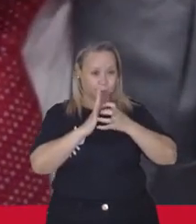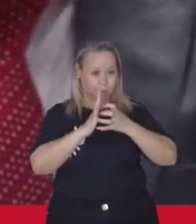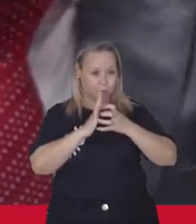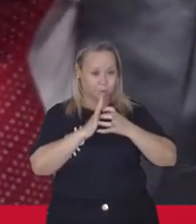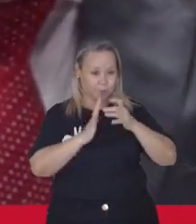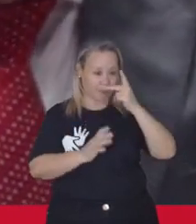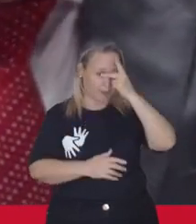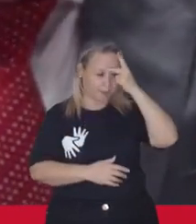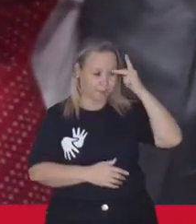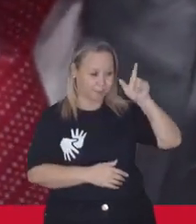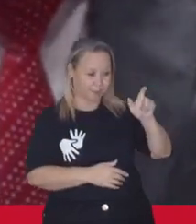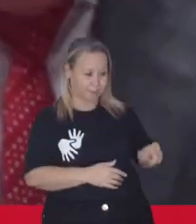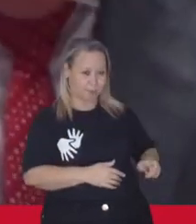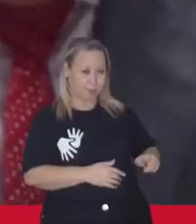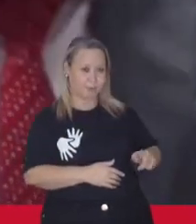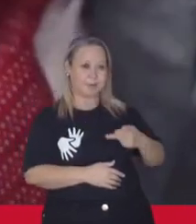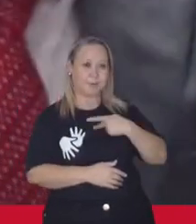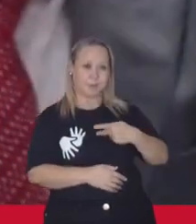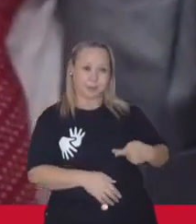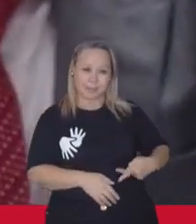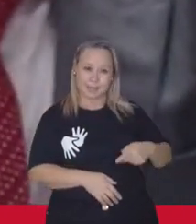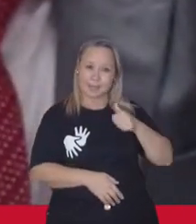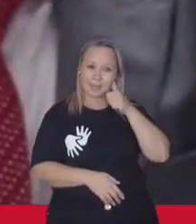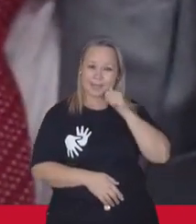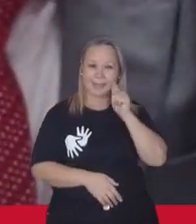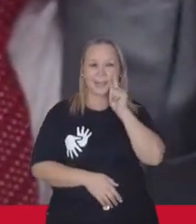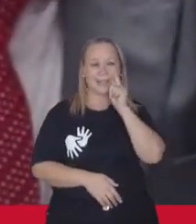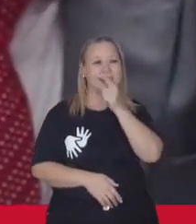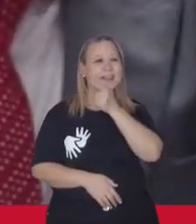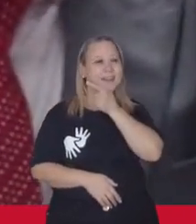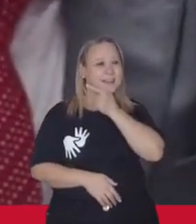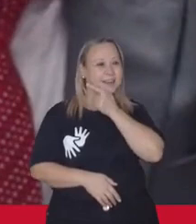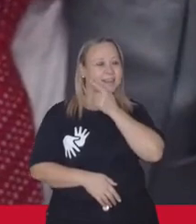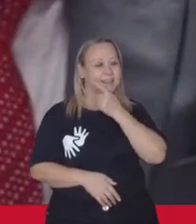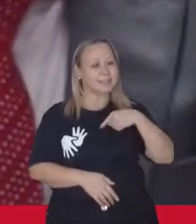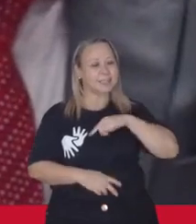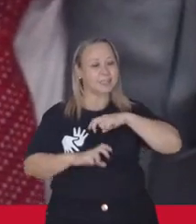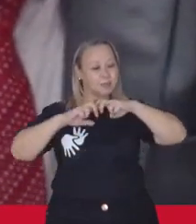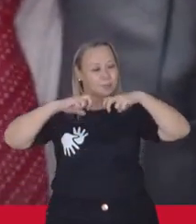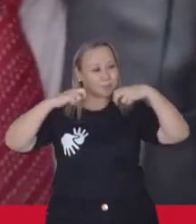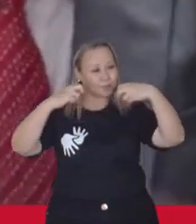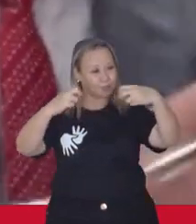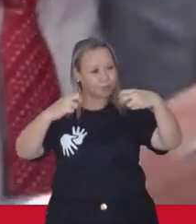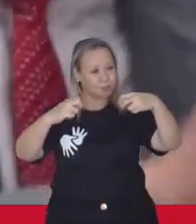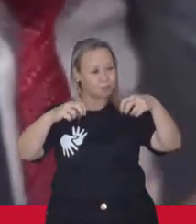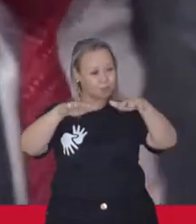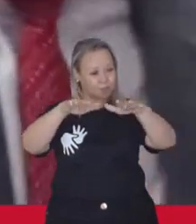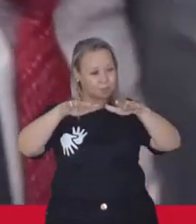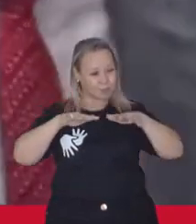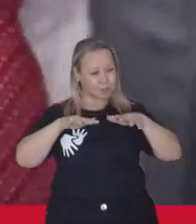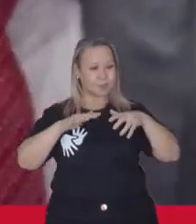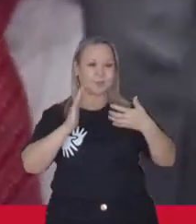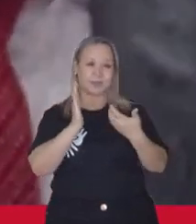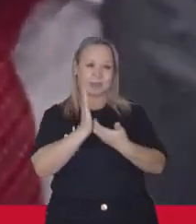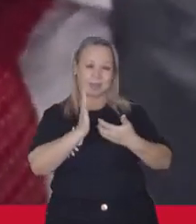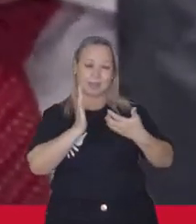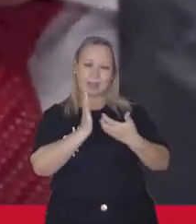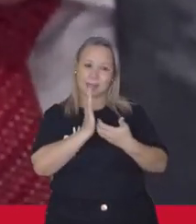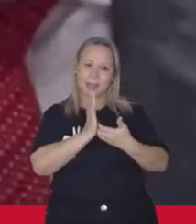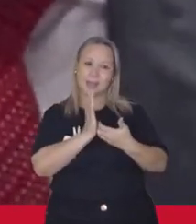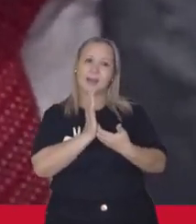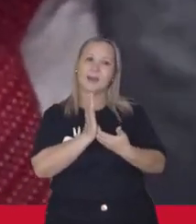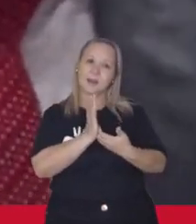pessoa da nossa presidenta Gleice Hoffmann, e as nossas bancadas. Nossa bancada da Câmara dos